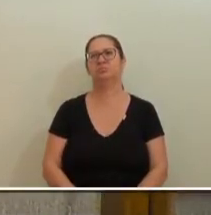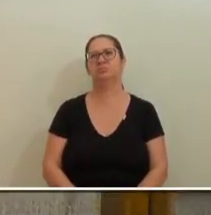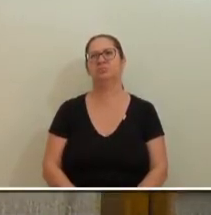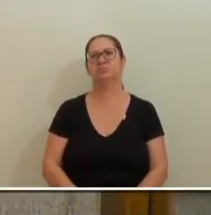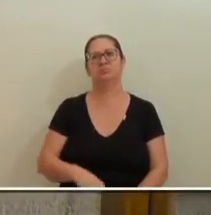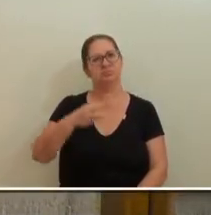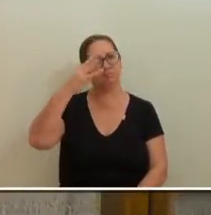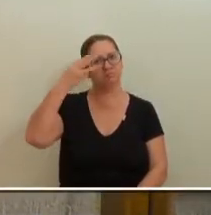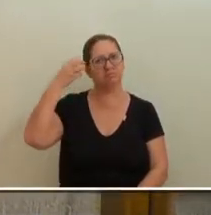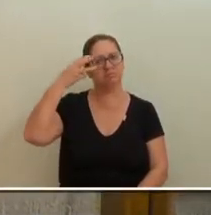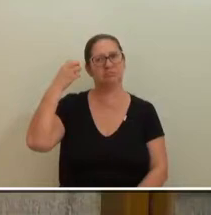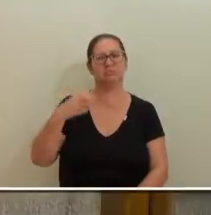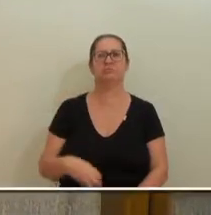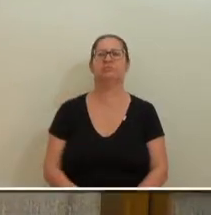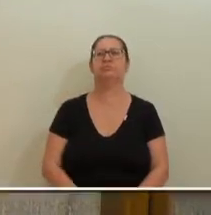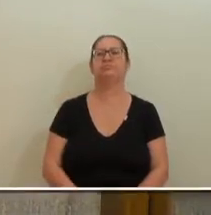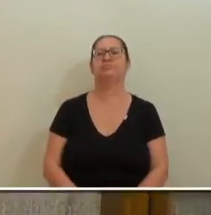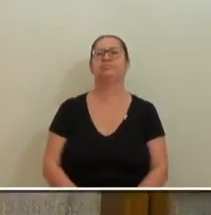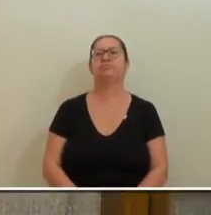Calito.